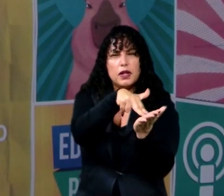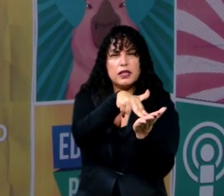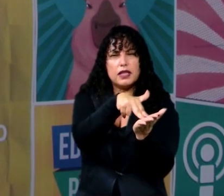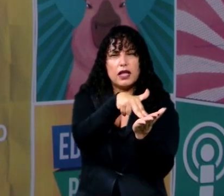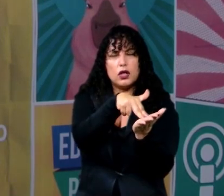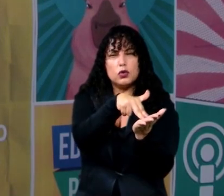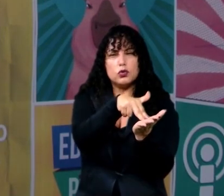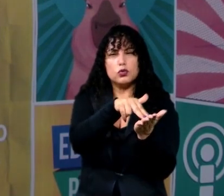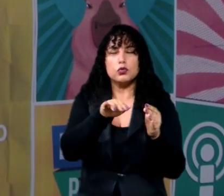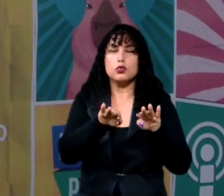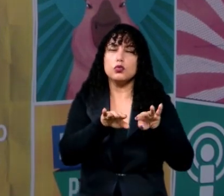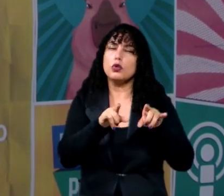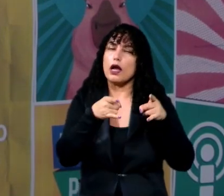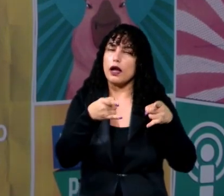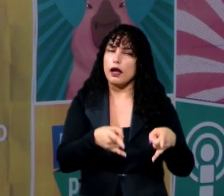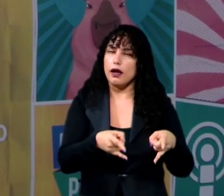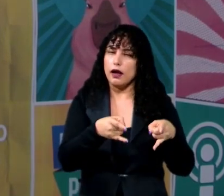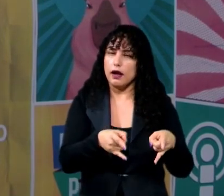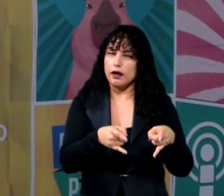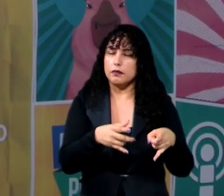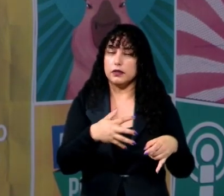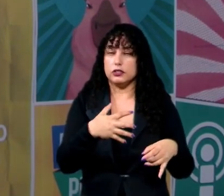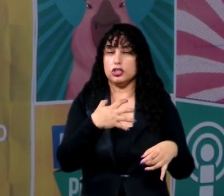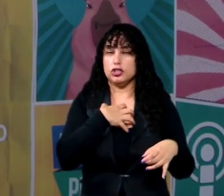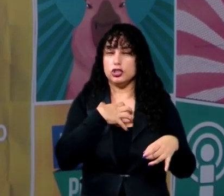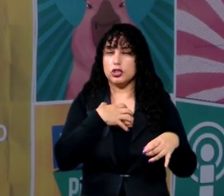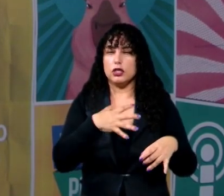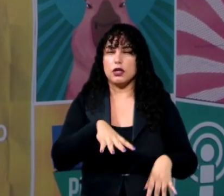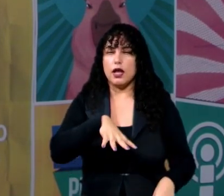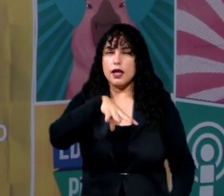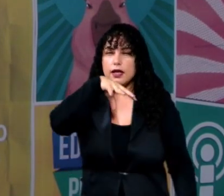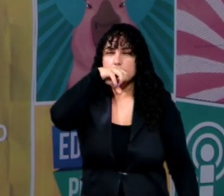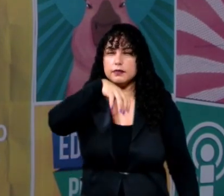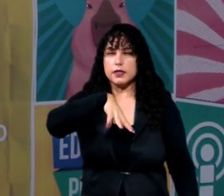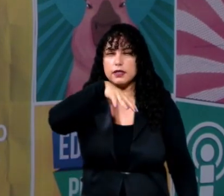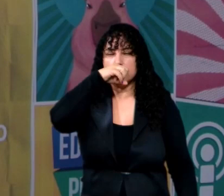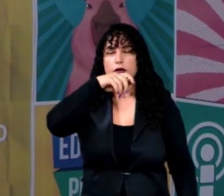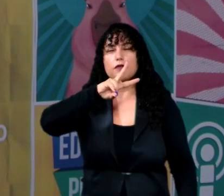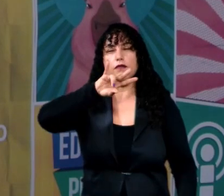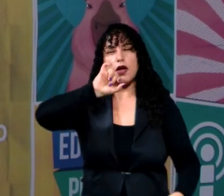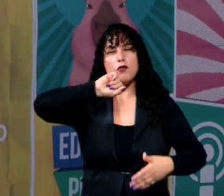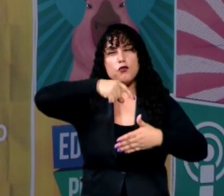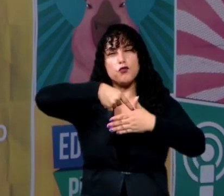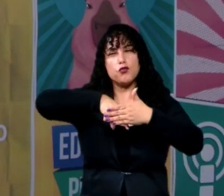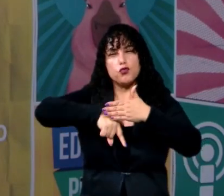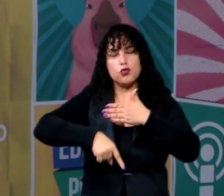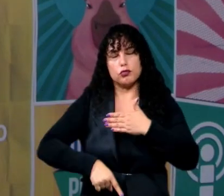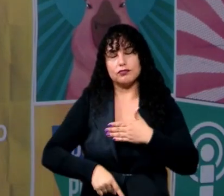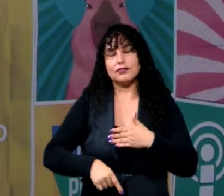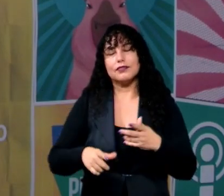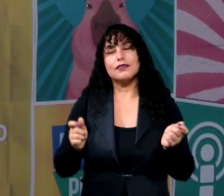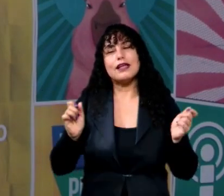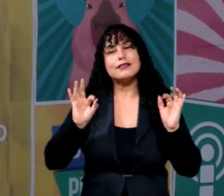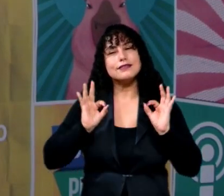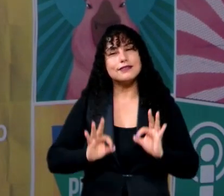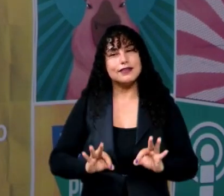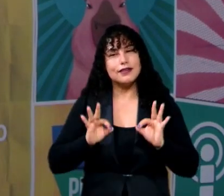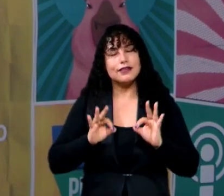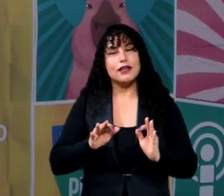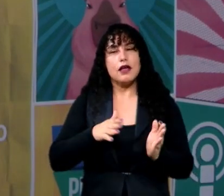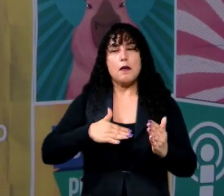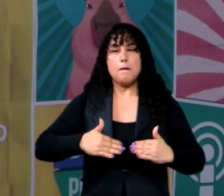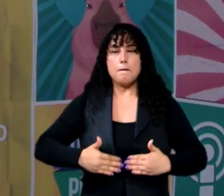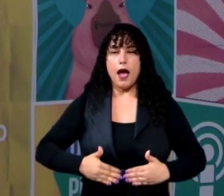colchão. Nessa posição, a sua respiração vai aprofundar, inevitavelmente. Barriga